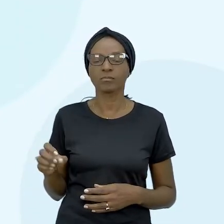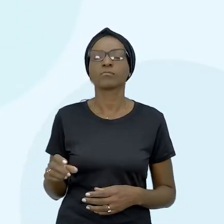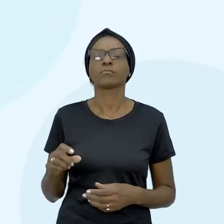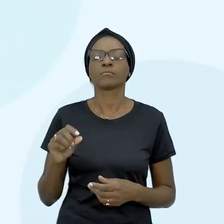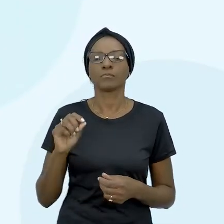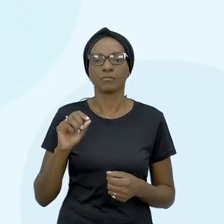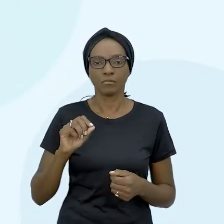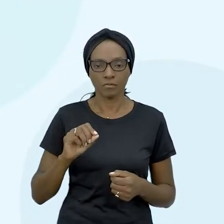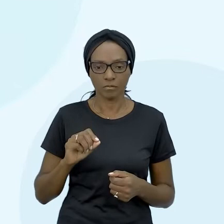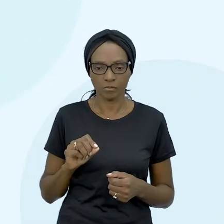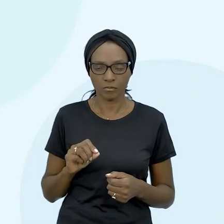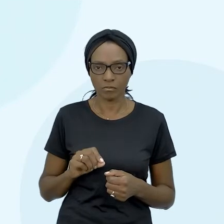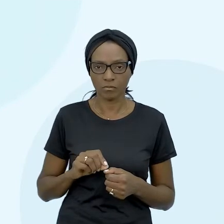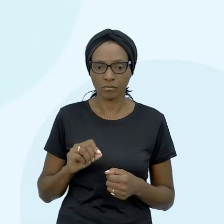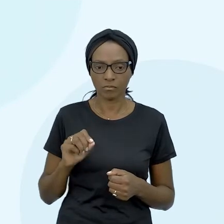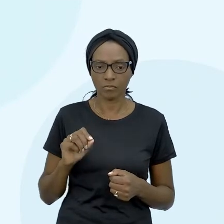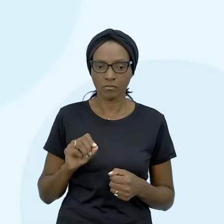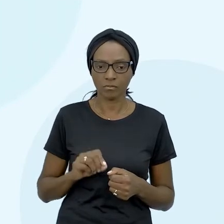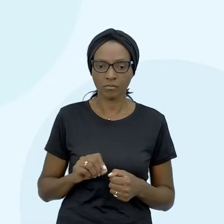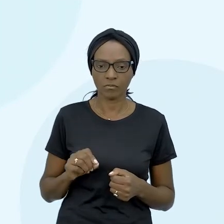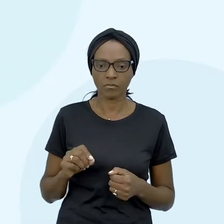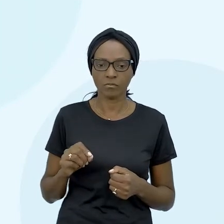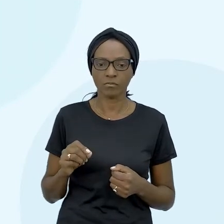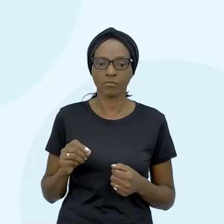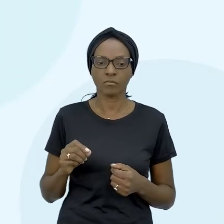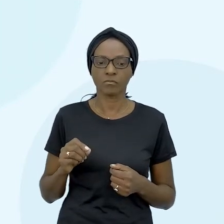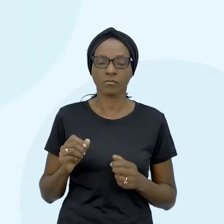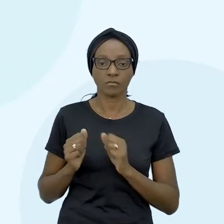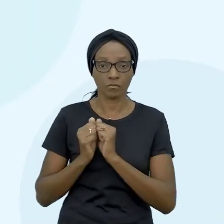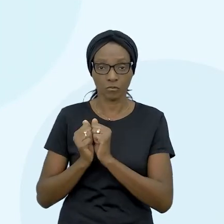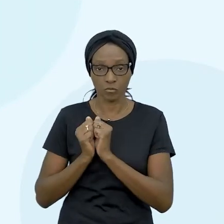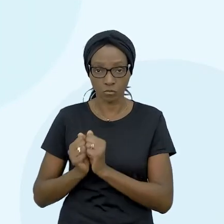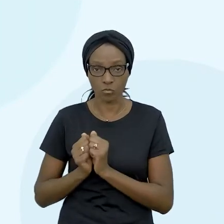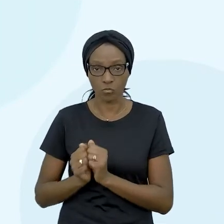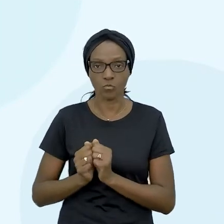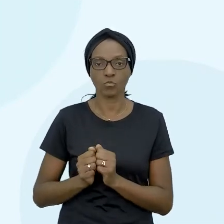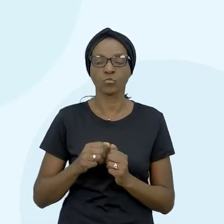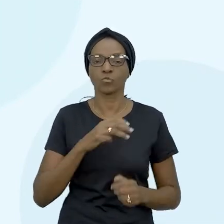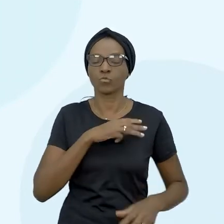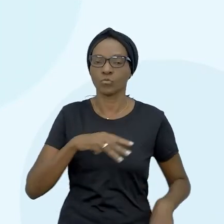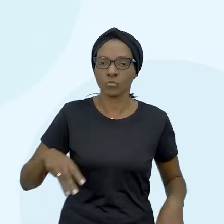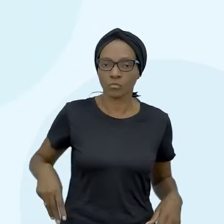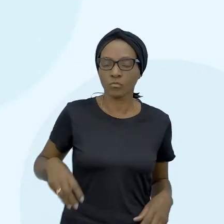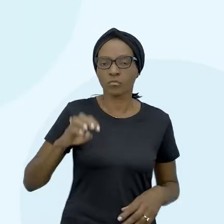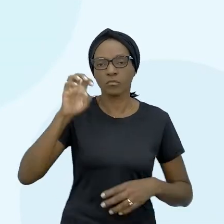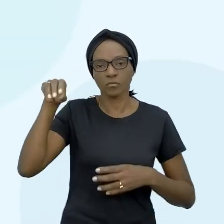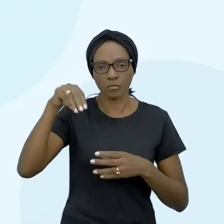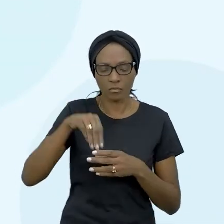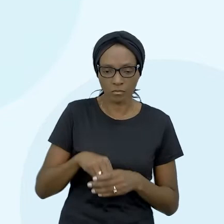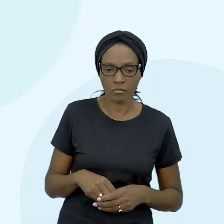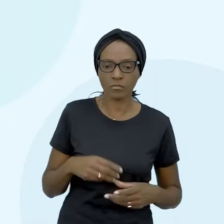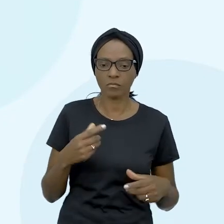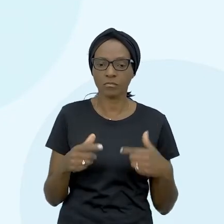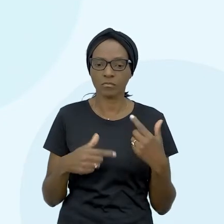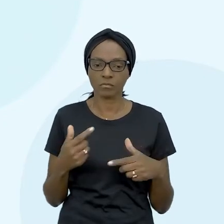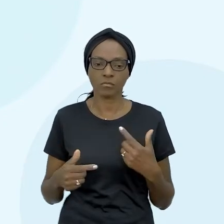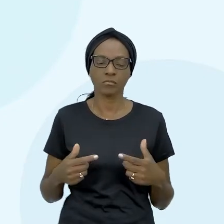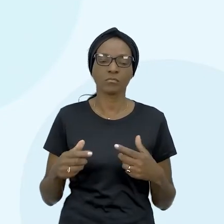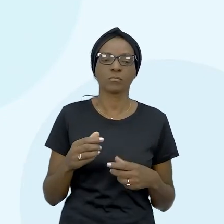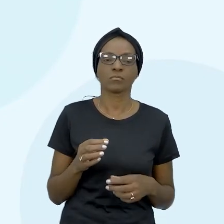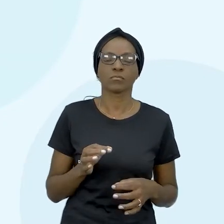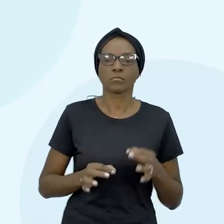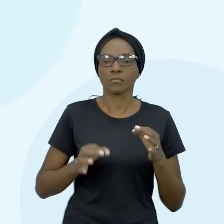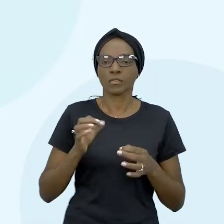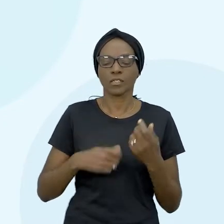exercer, com o auxílio dos ministros de Estado, a direção superior da administração federal,